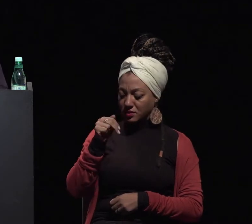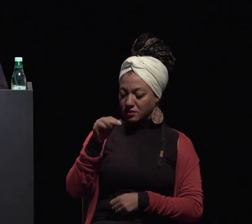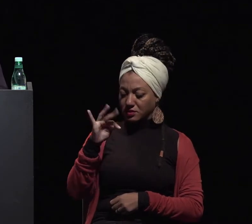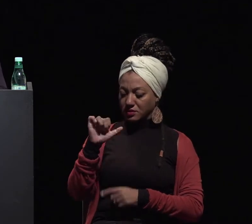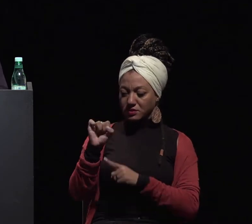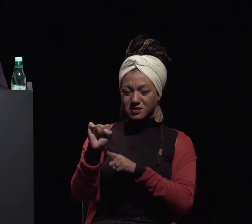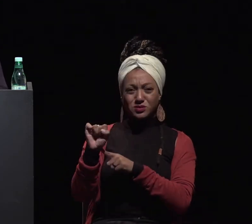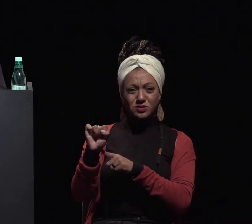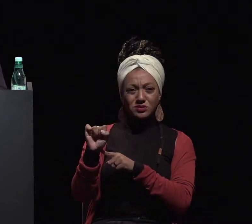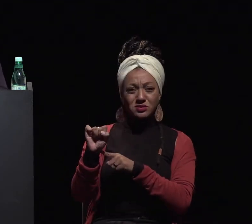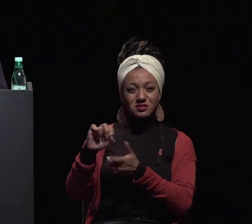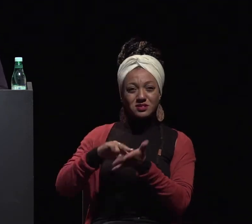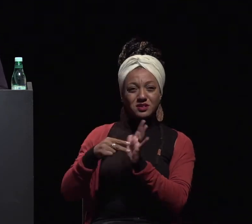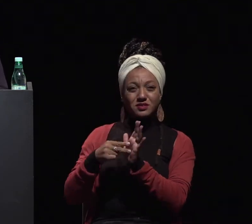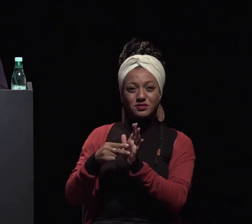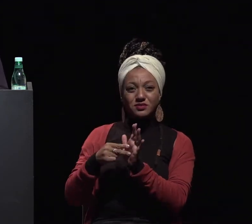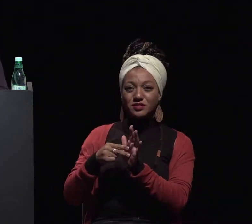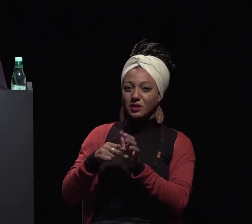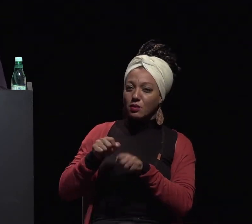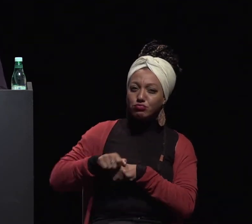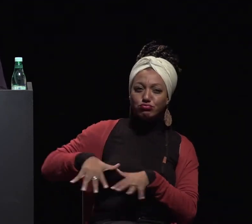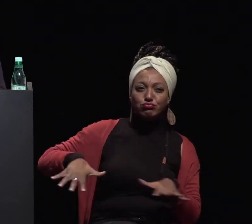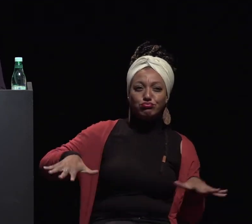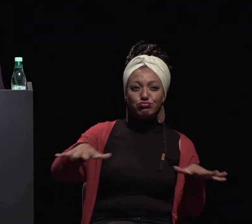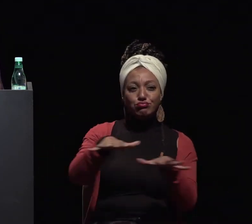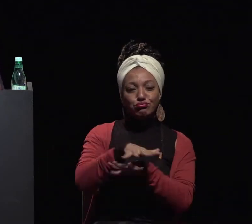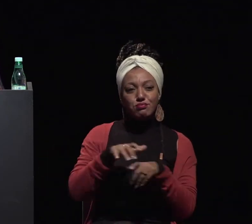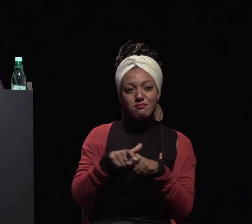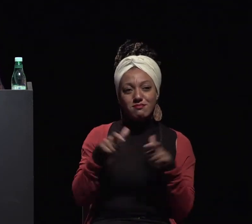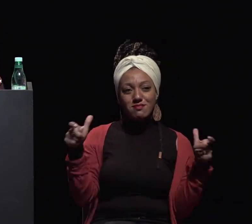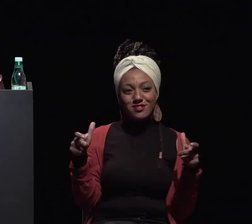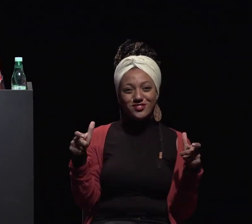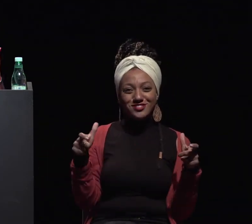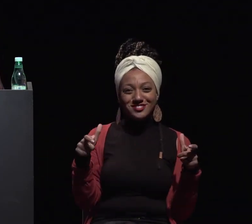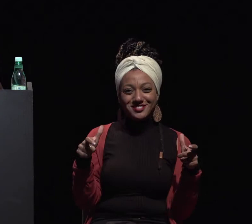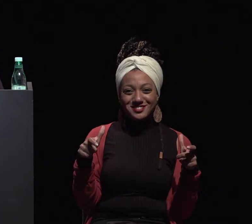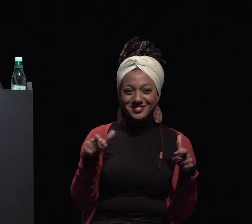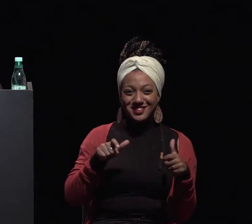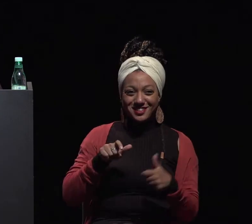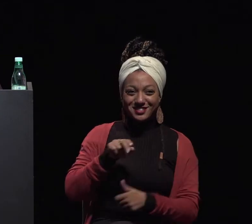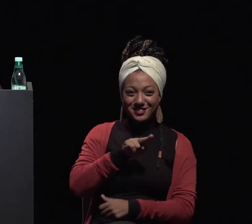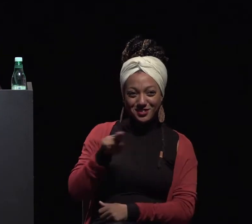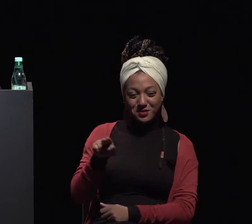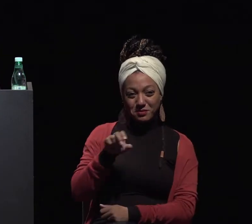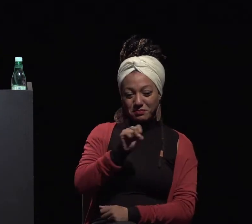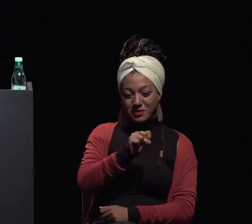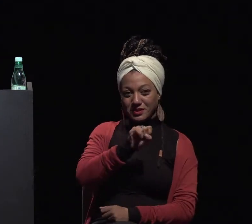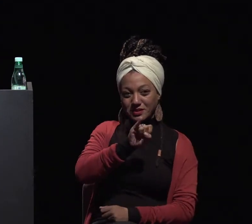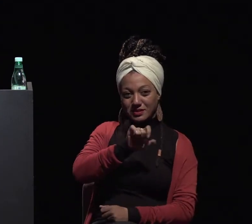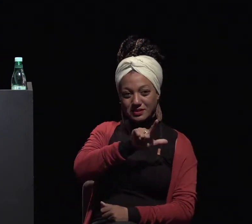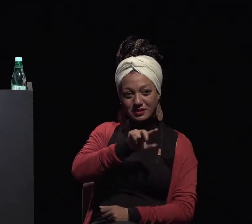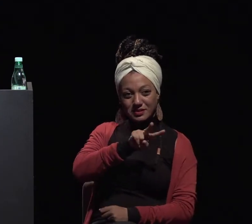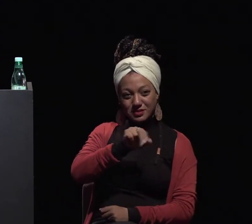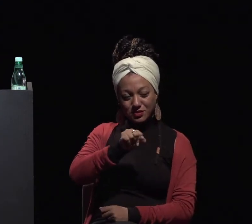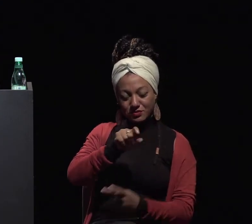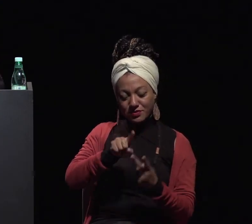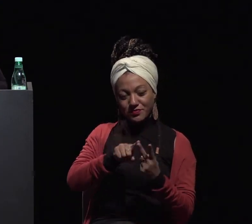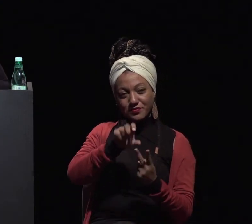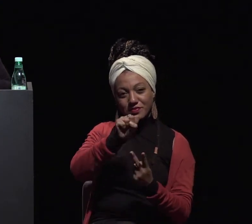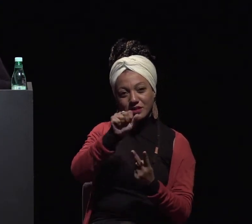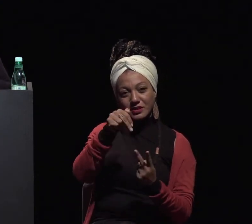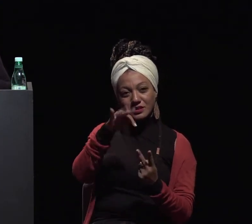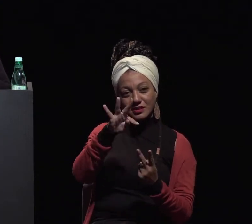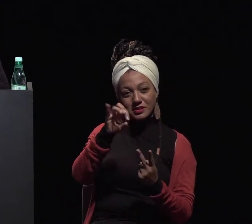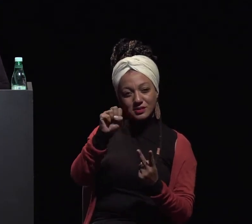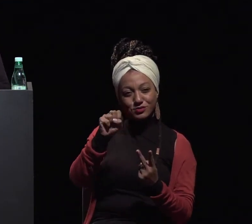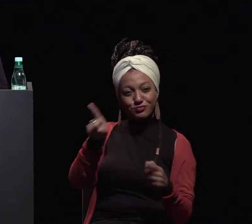maioria desse país, como Santos e Silvas. Então, é assim que eu começo a me apresentar e